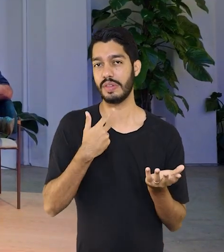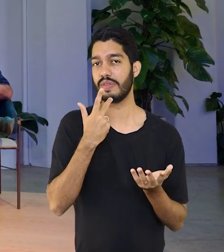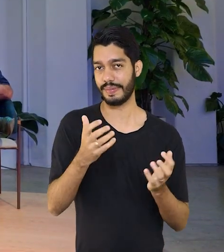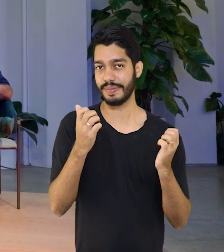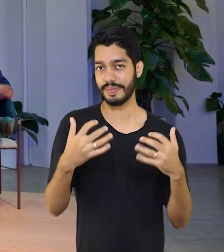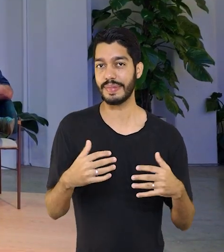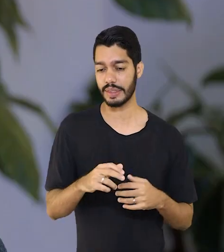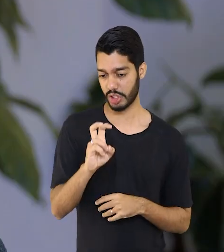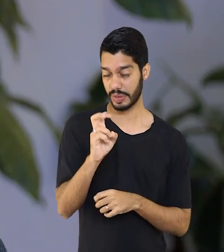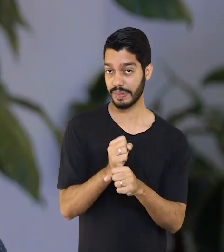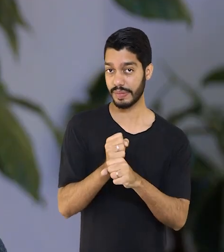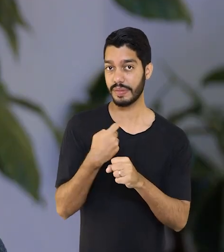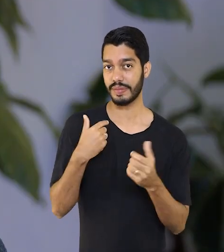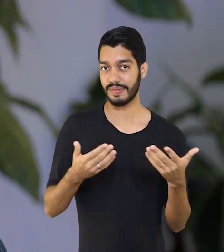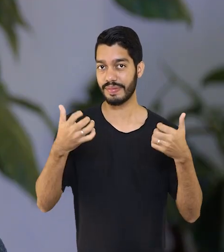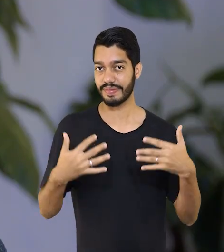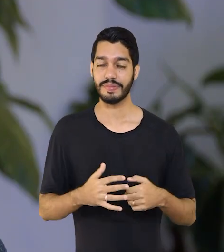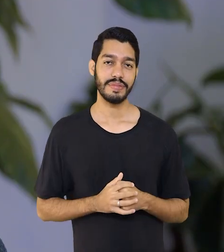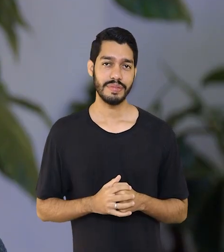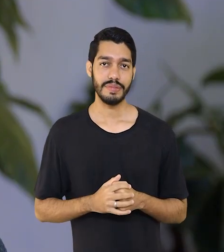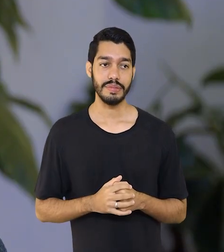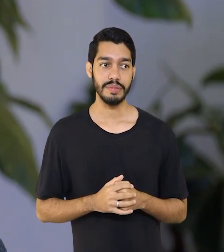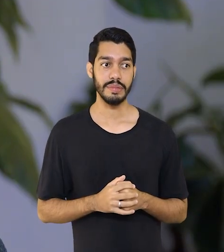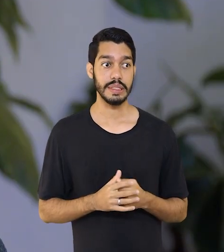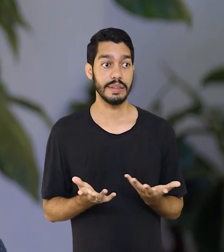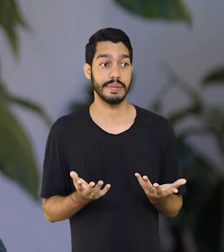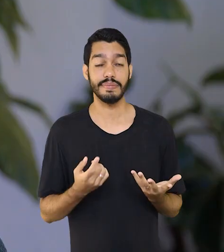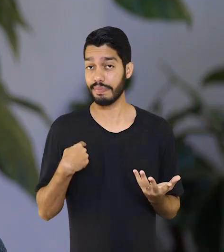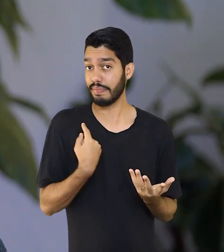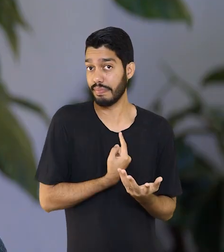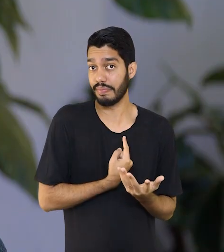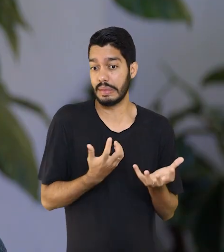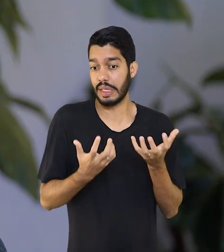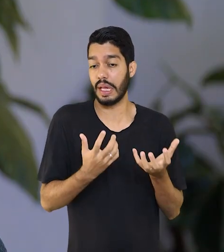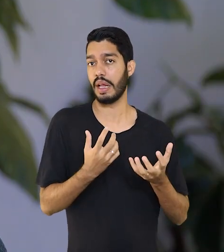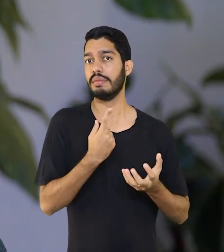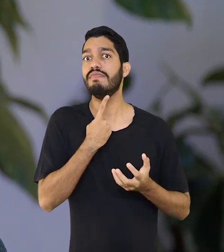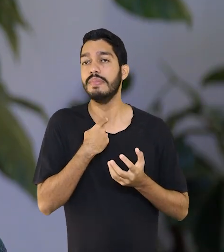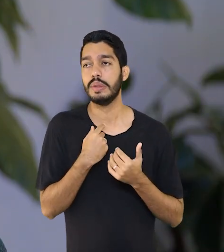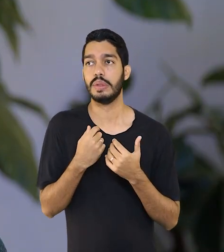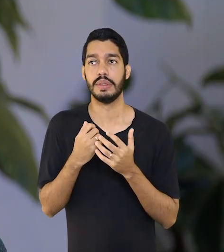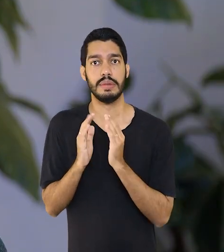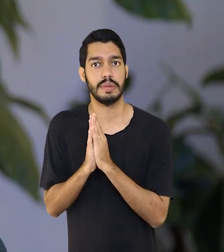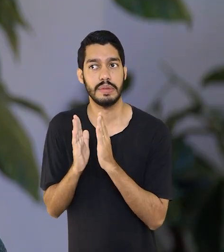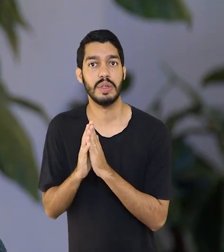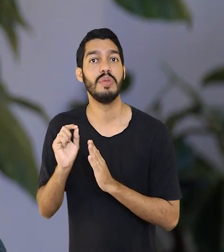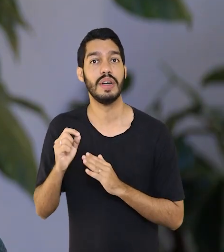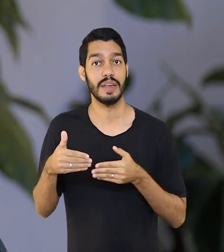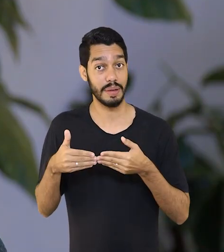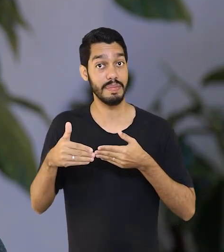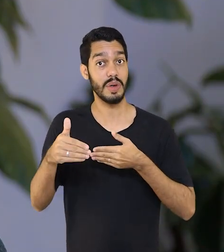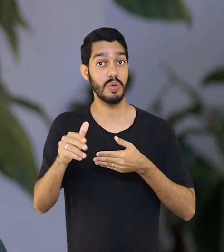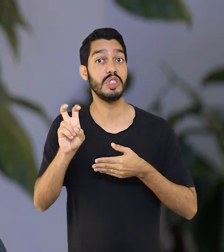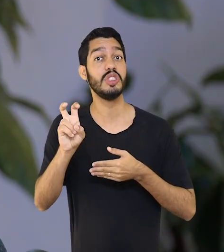agora. Nada garante, e pelo contrário, desejemos e rezemos para que os próximos 5